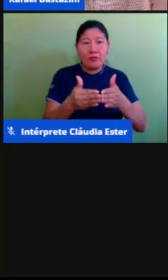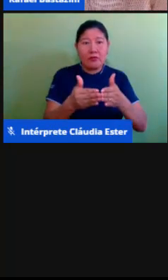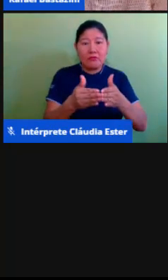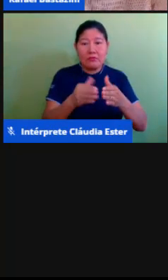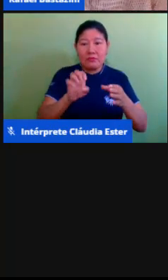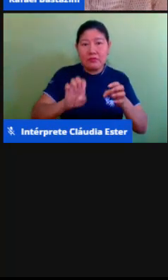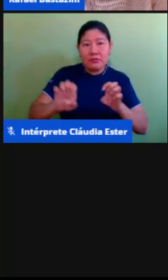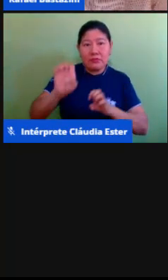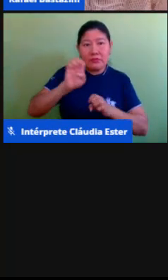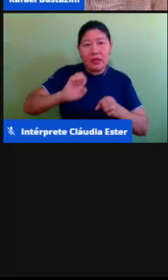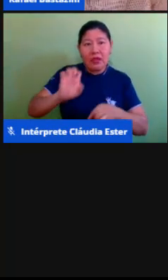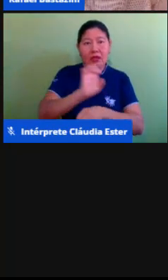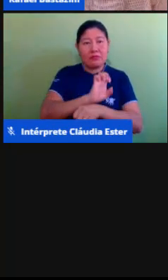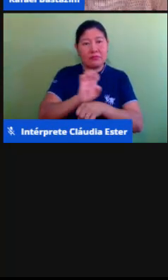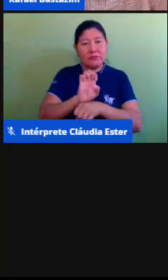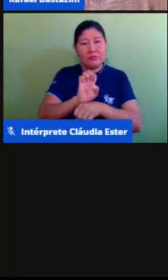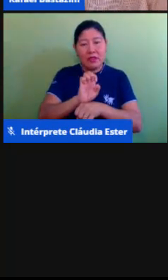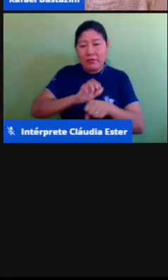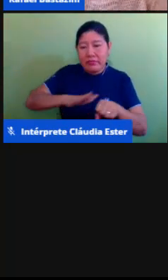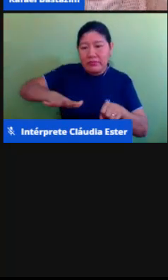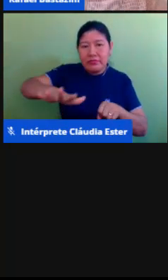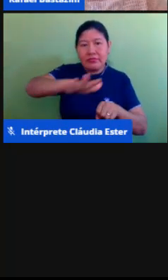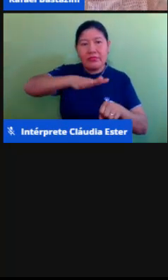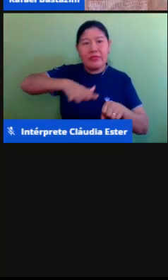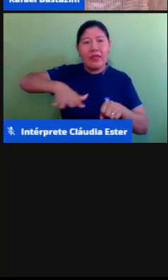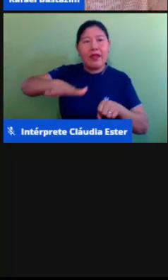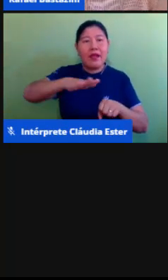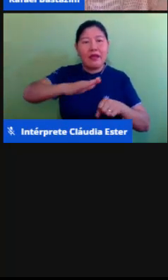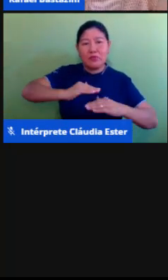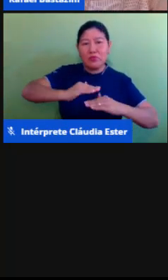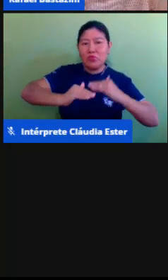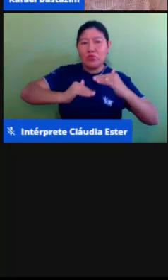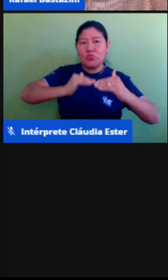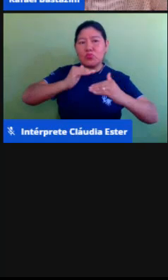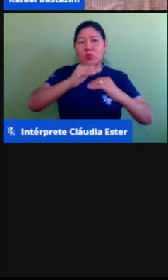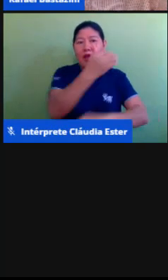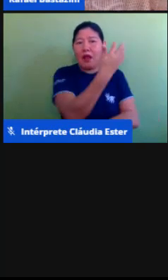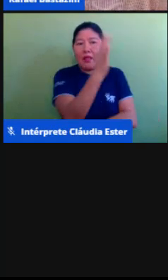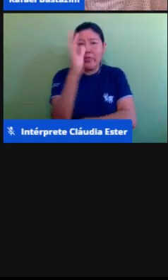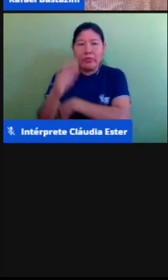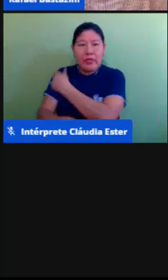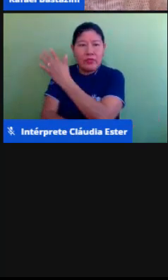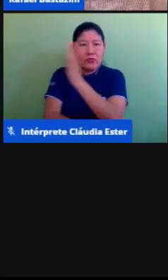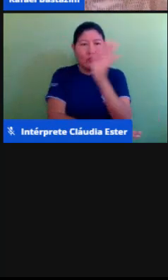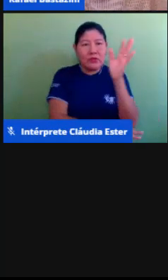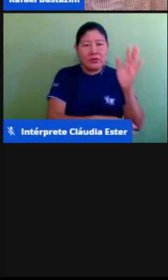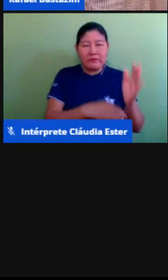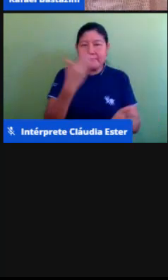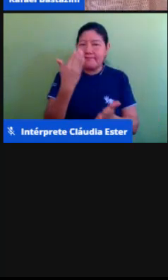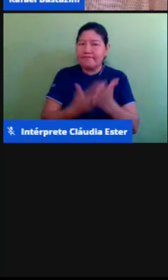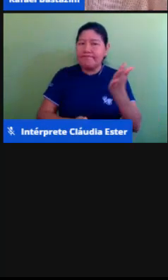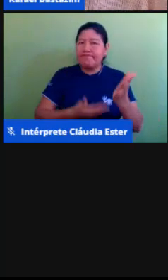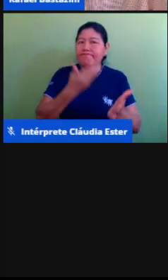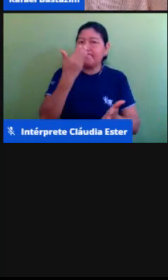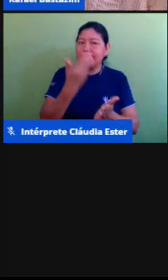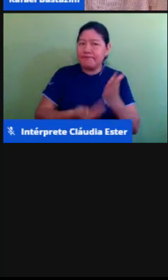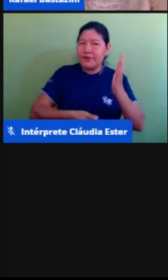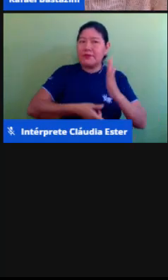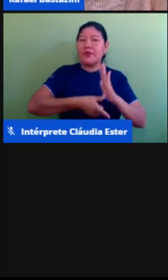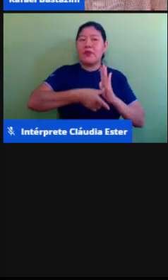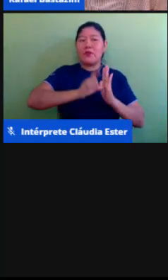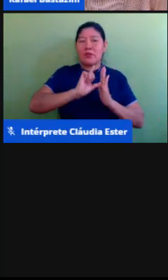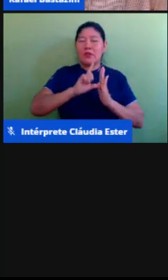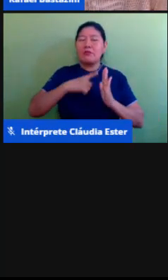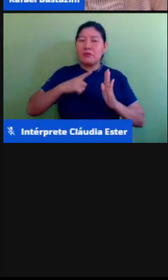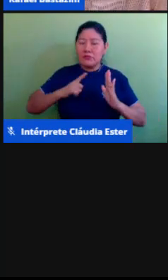nos processos de desenvolvimento. A paisagem, então, perde um pouco da importância que teve no período anterior, mas